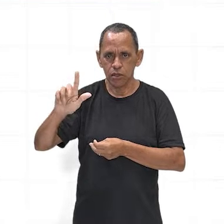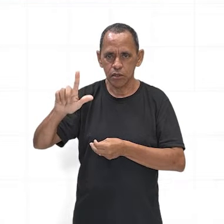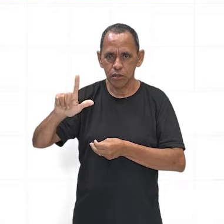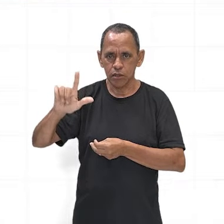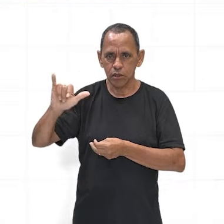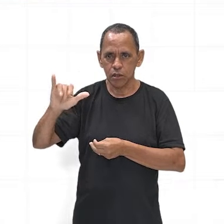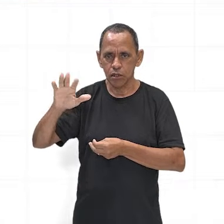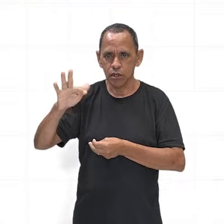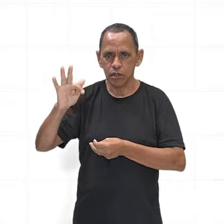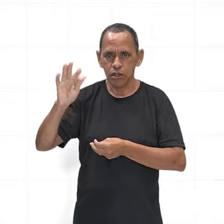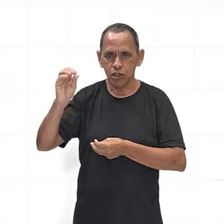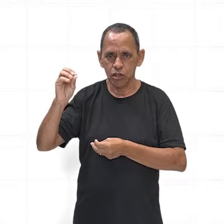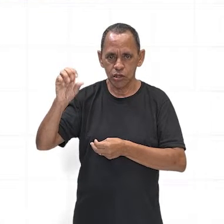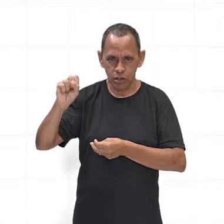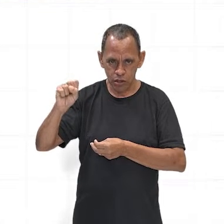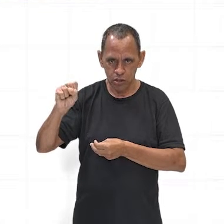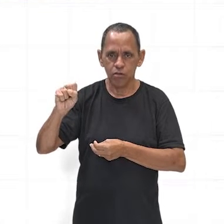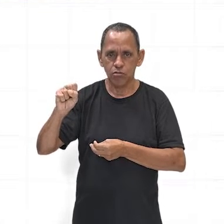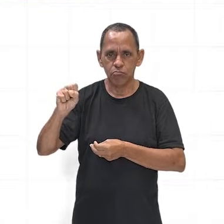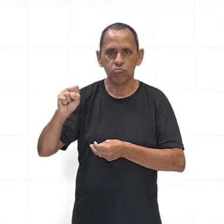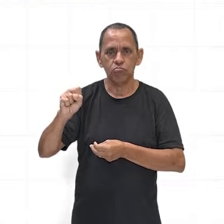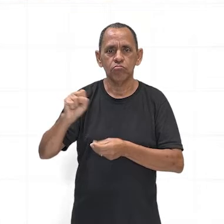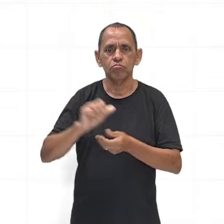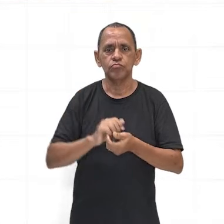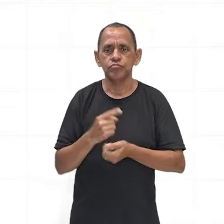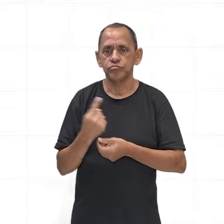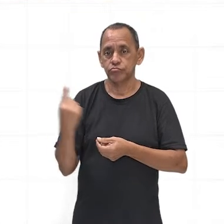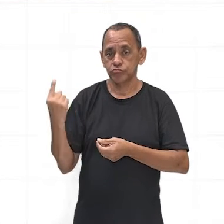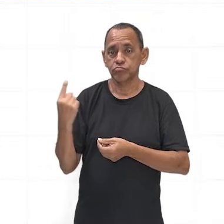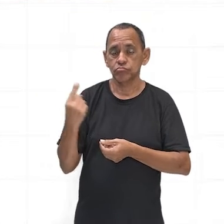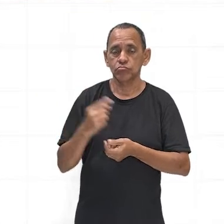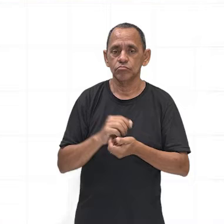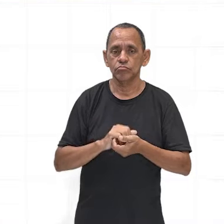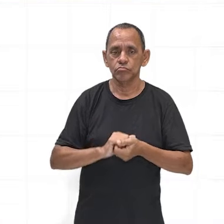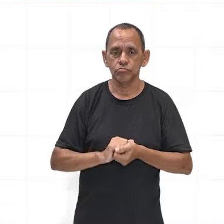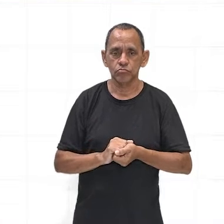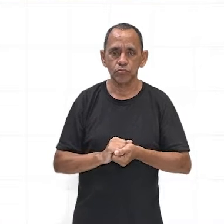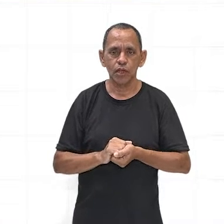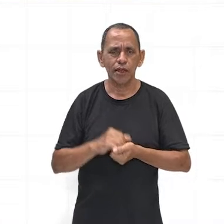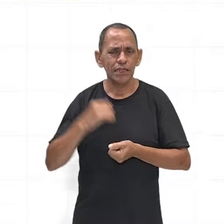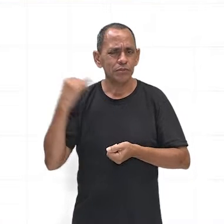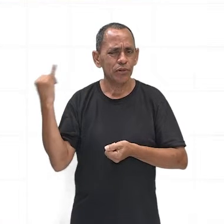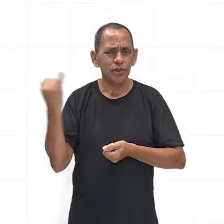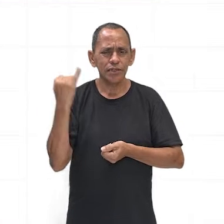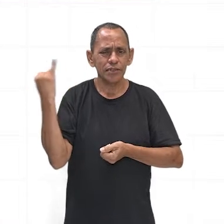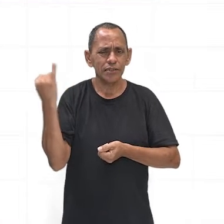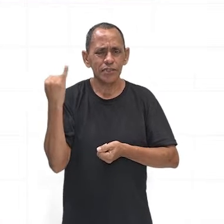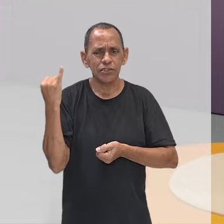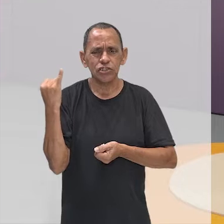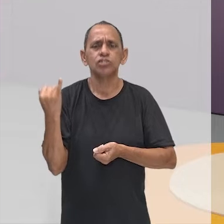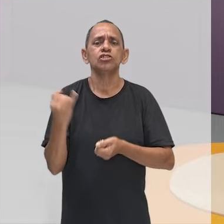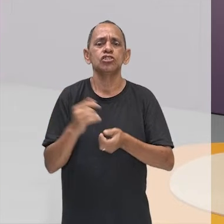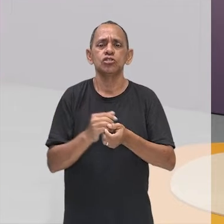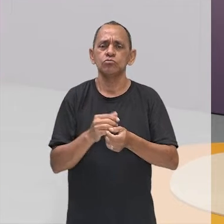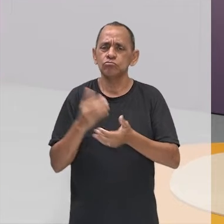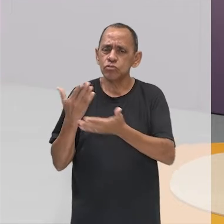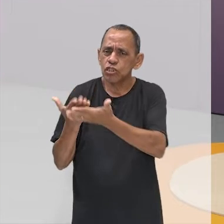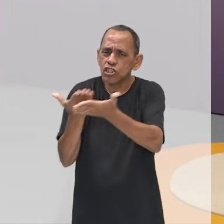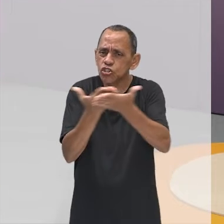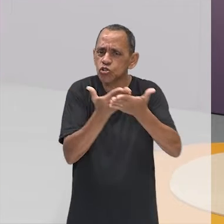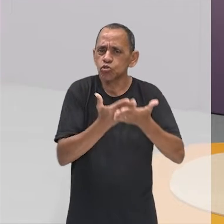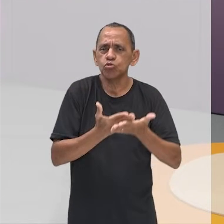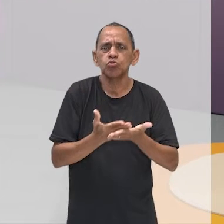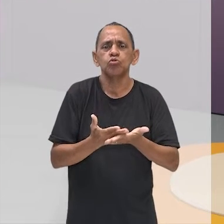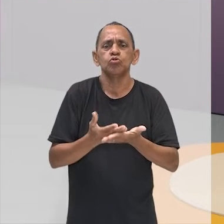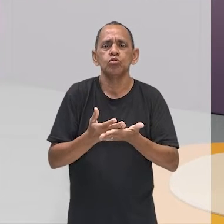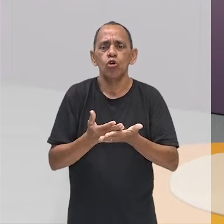e sofisticação. Olha só, parte importante do conhecimento que se tem